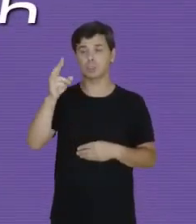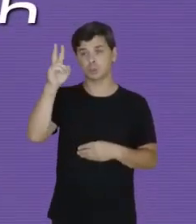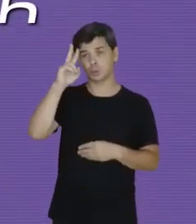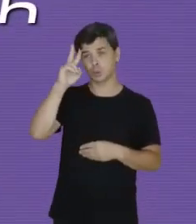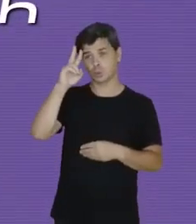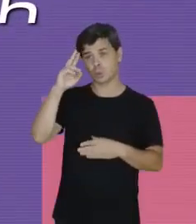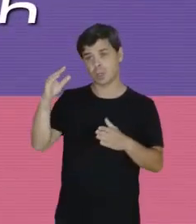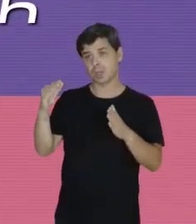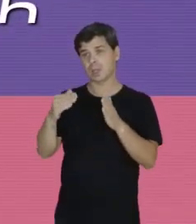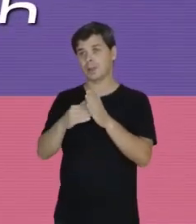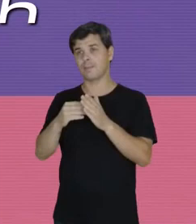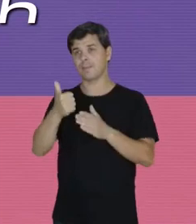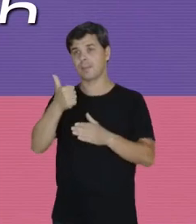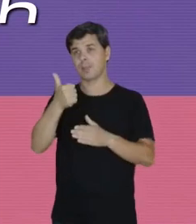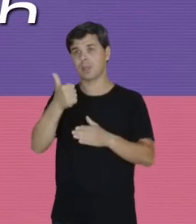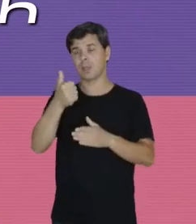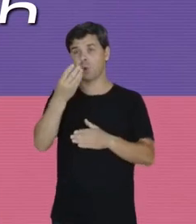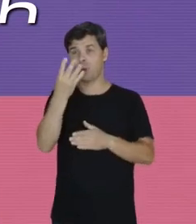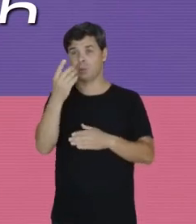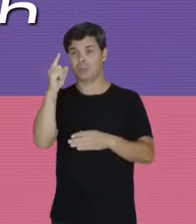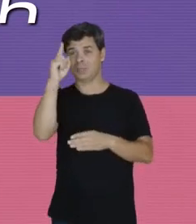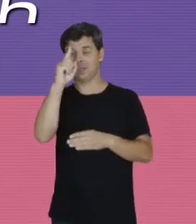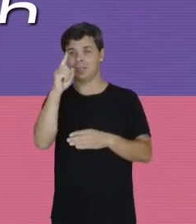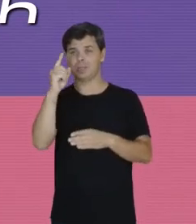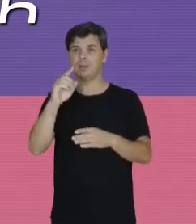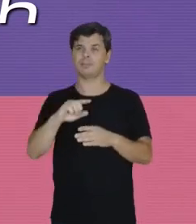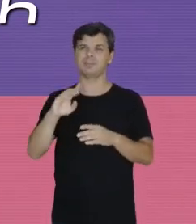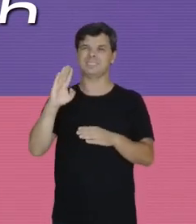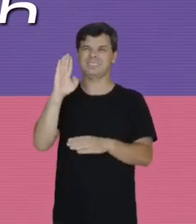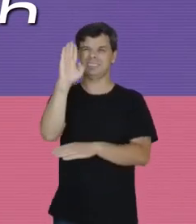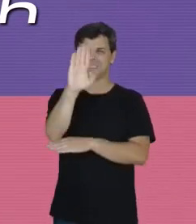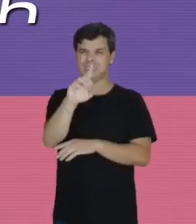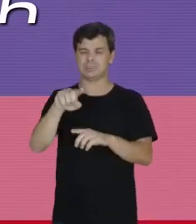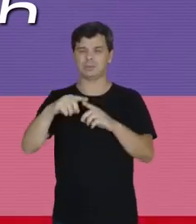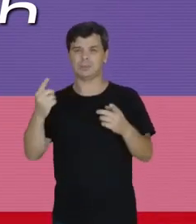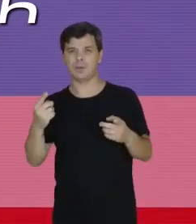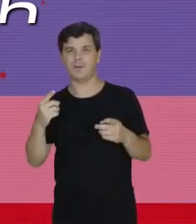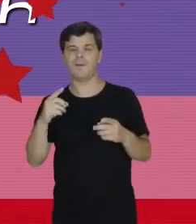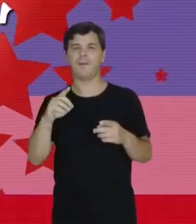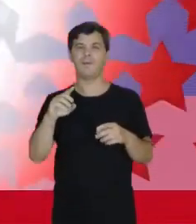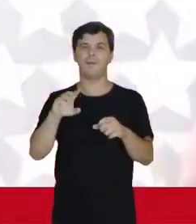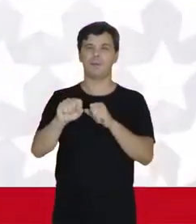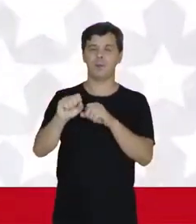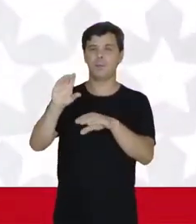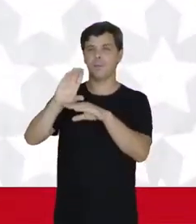segunda a sexta, a partir das 4 da tarde, tem TV Elas por Elas Formação na TV PT.